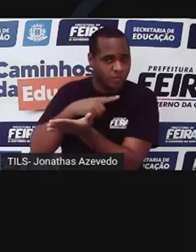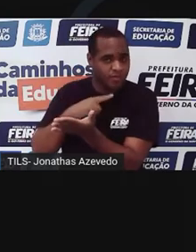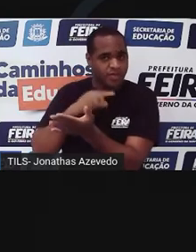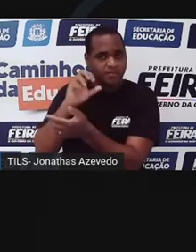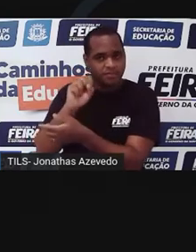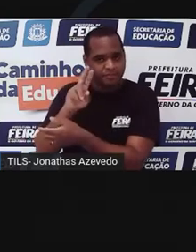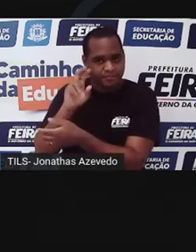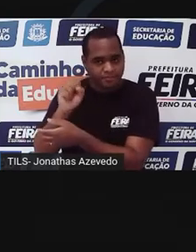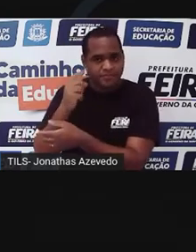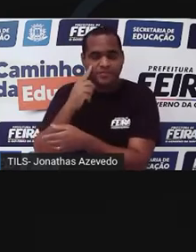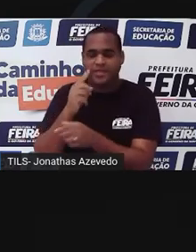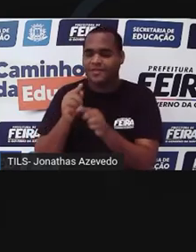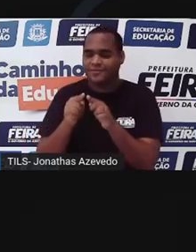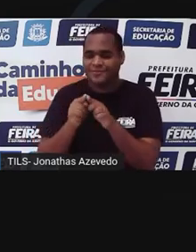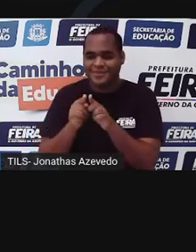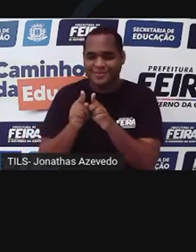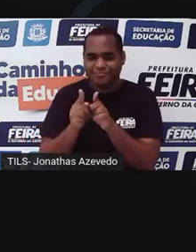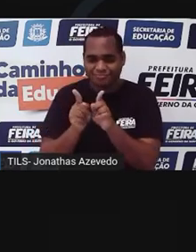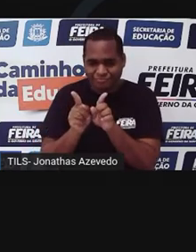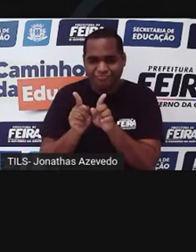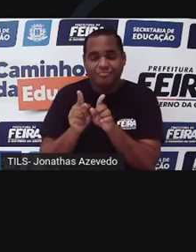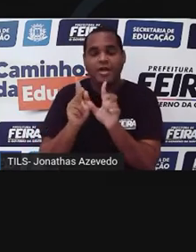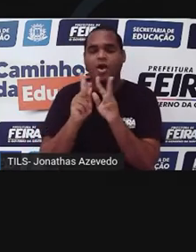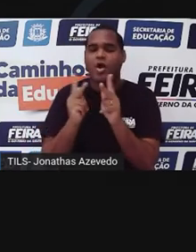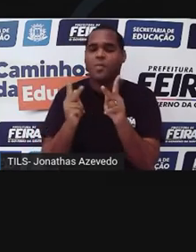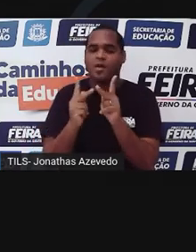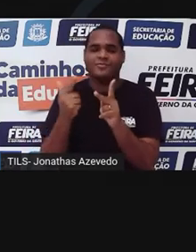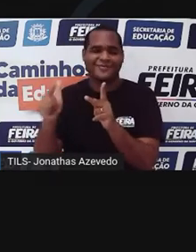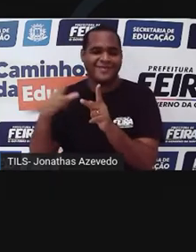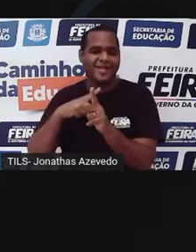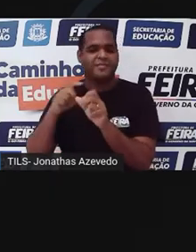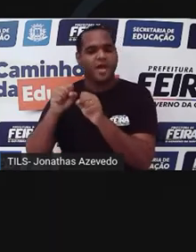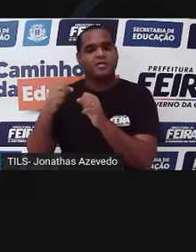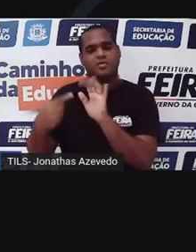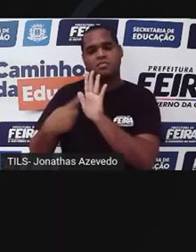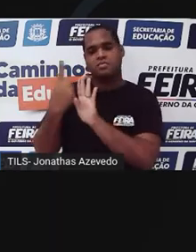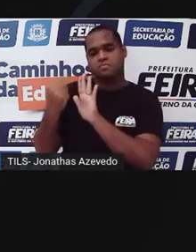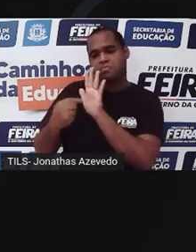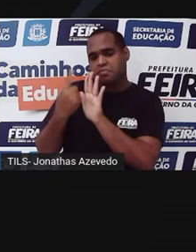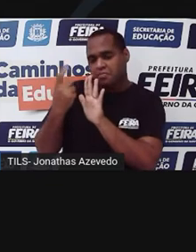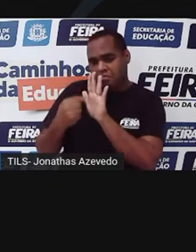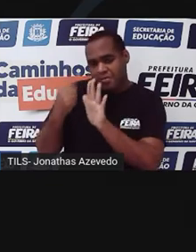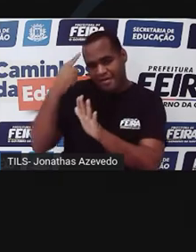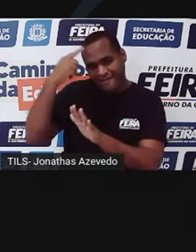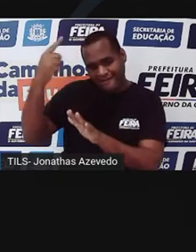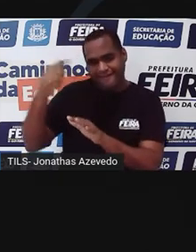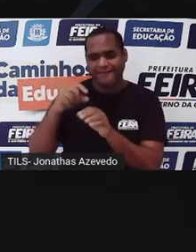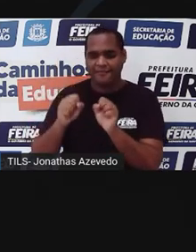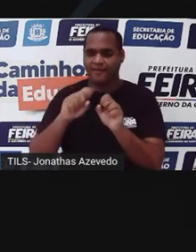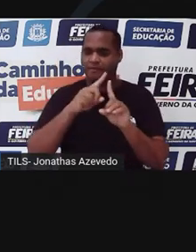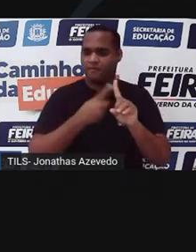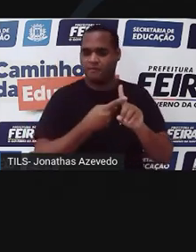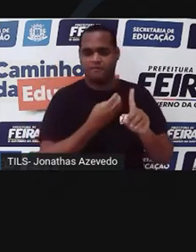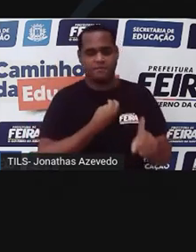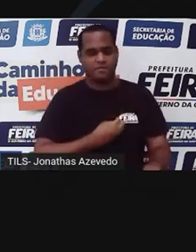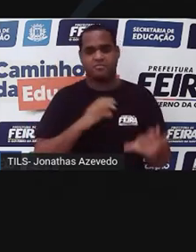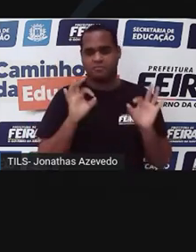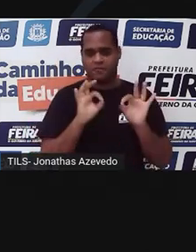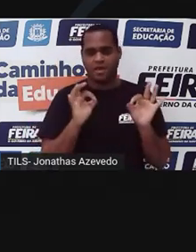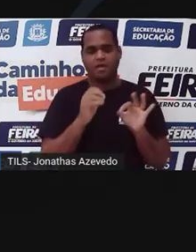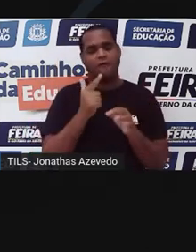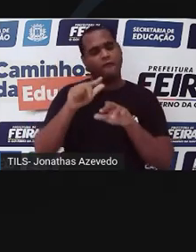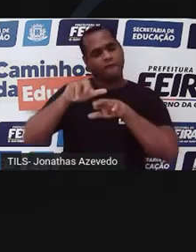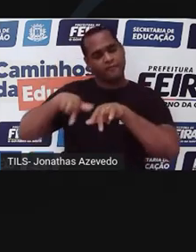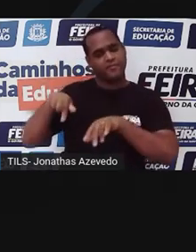oferecido pelo SUS é o DIU ele não tem hormônios mas impede a passagem de espermatozoides EA fecundação de